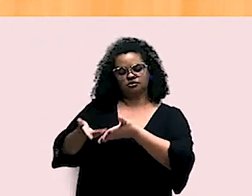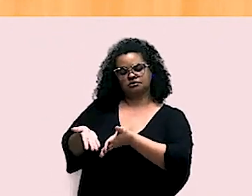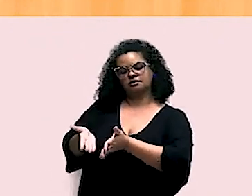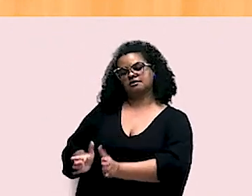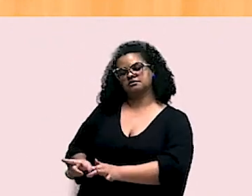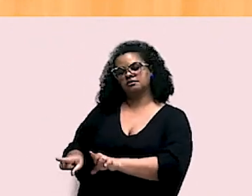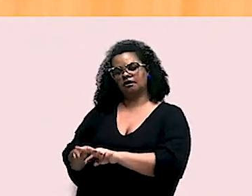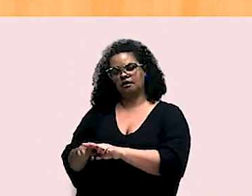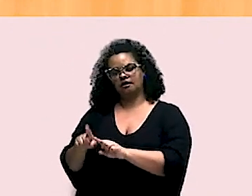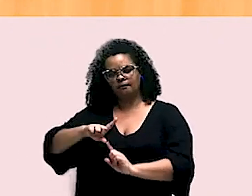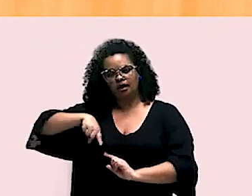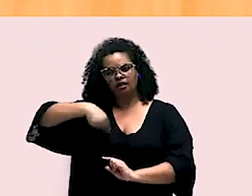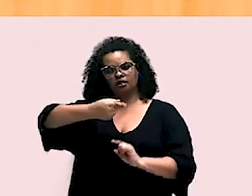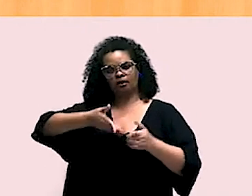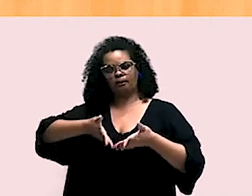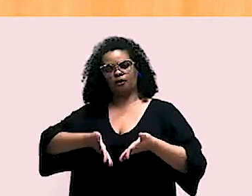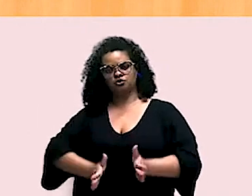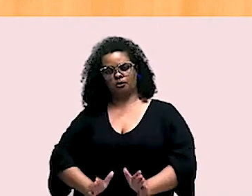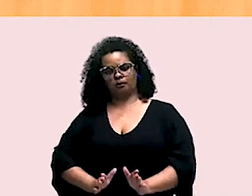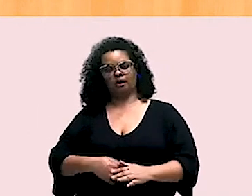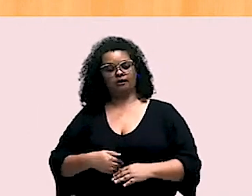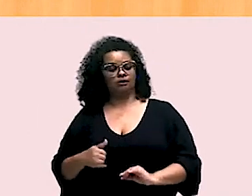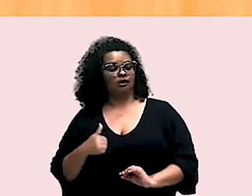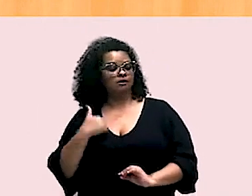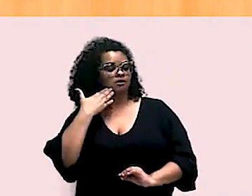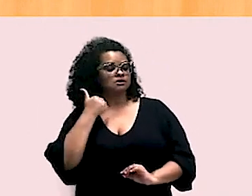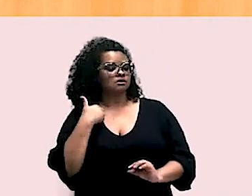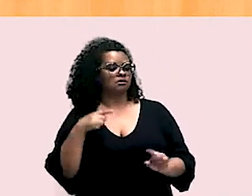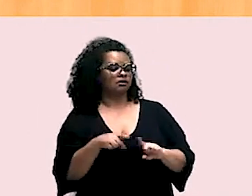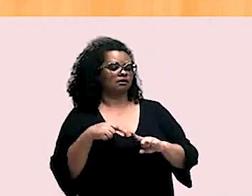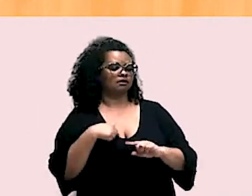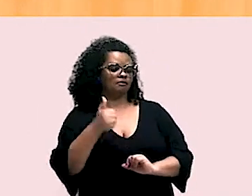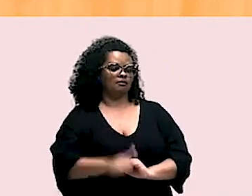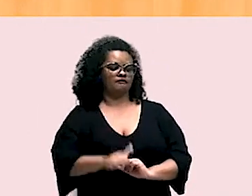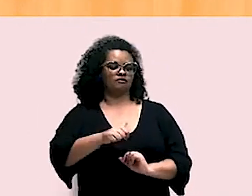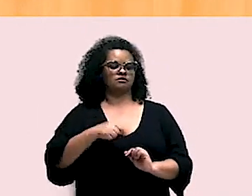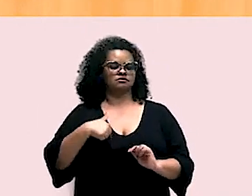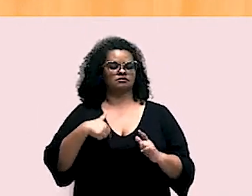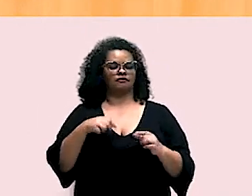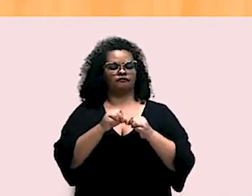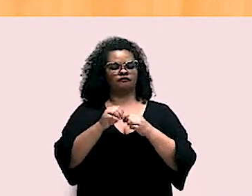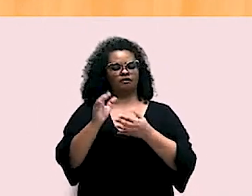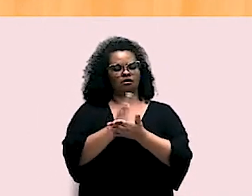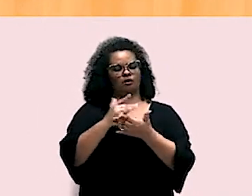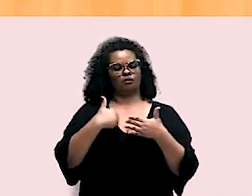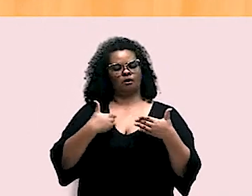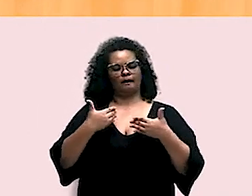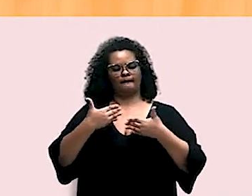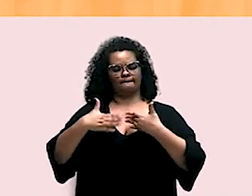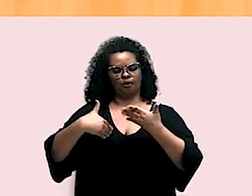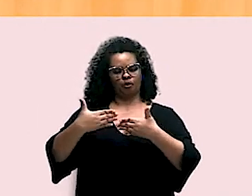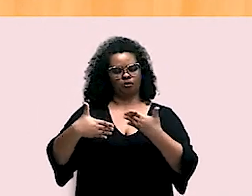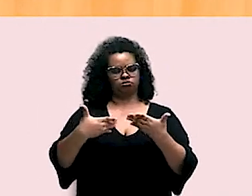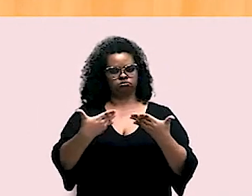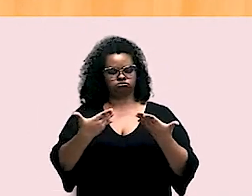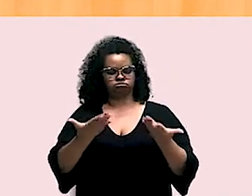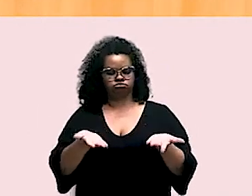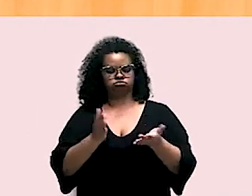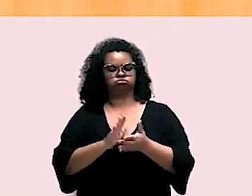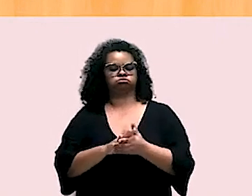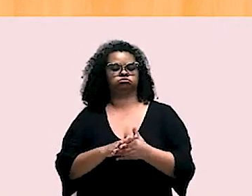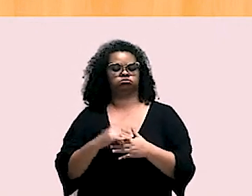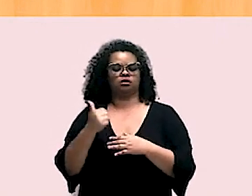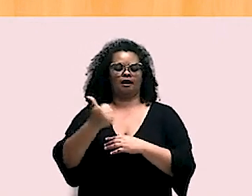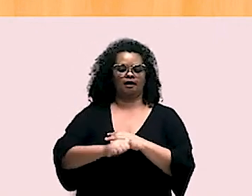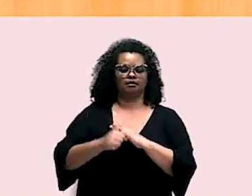de puericultura, tá? E nessa auditoria foram realizados alguns procedimentos, né, de auditoria, como análise de